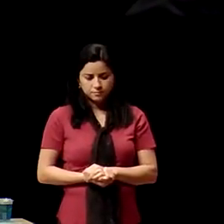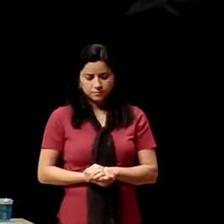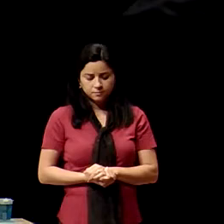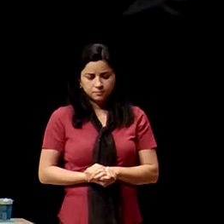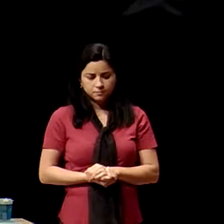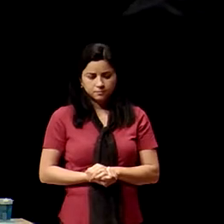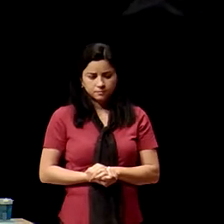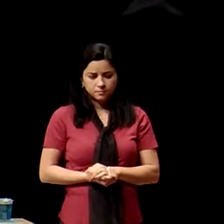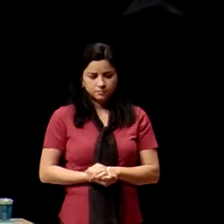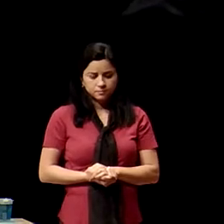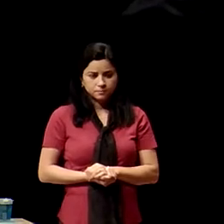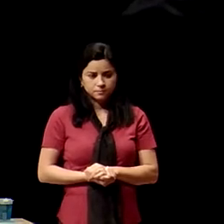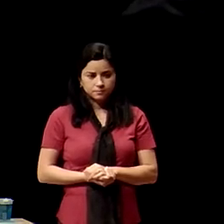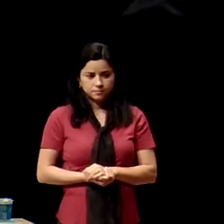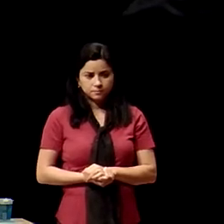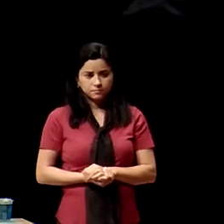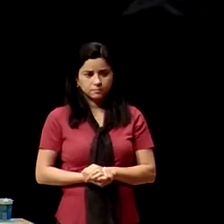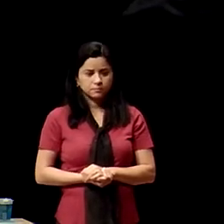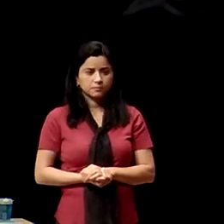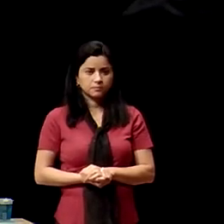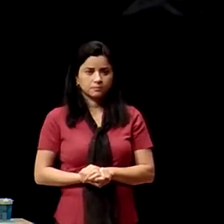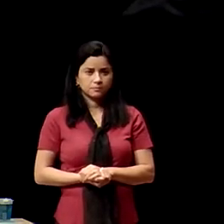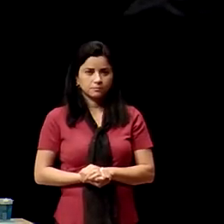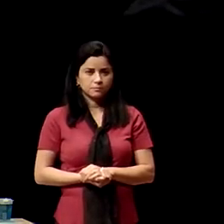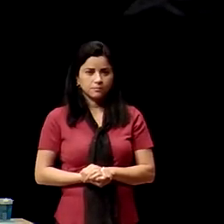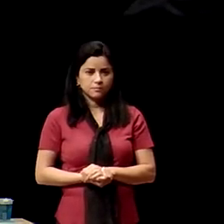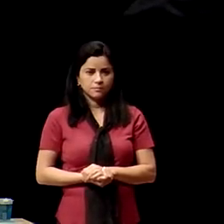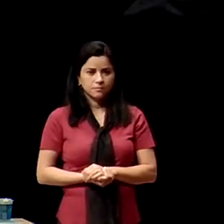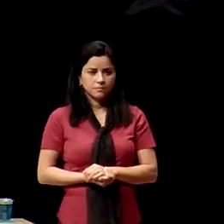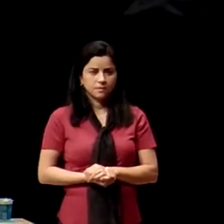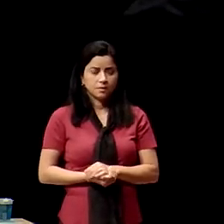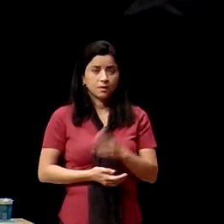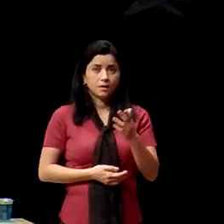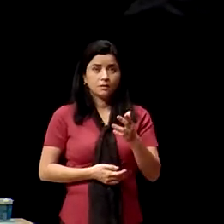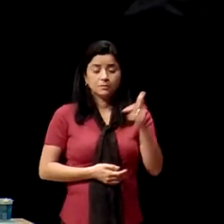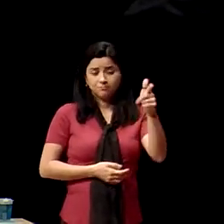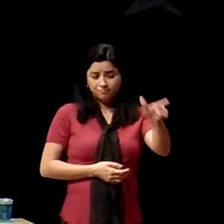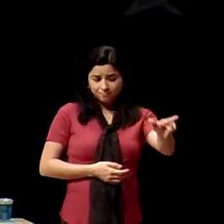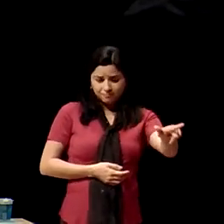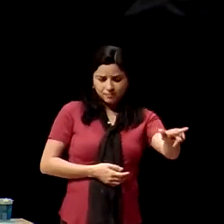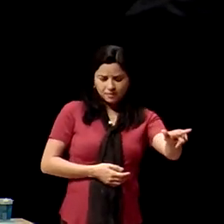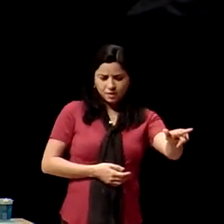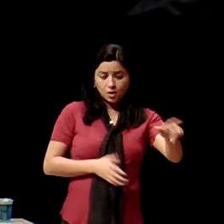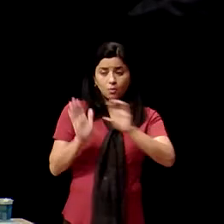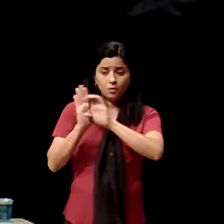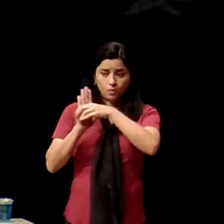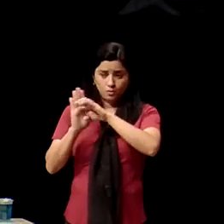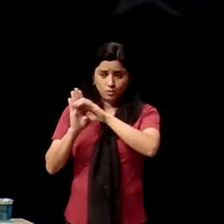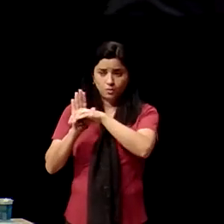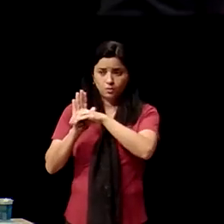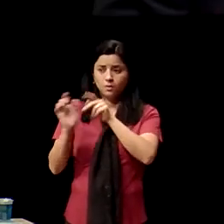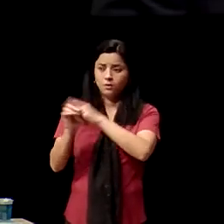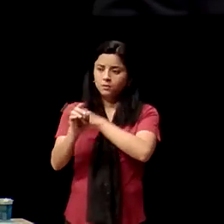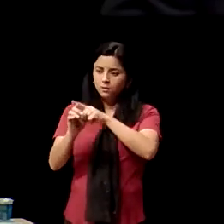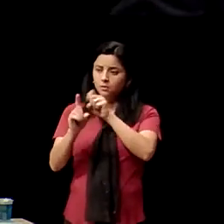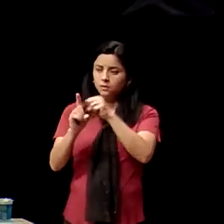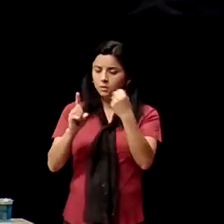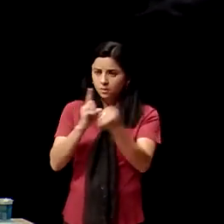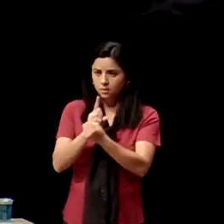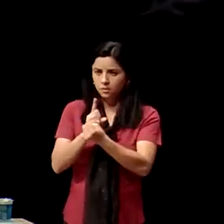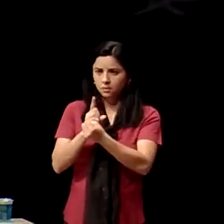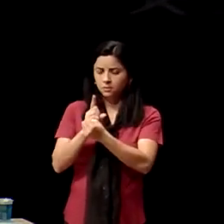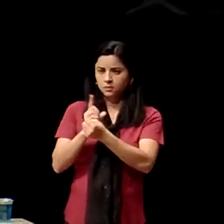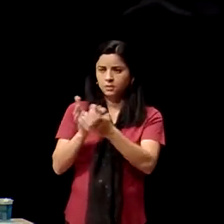concerning social pedagogy as a scientific discipline. Uma outra conceito da pedagogia social